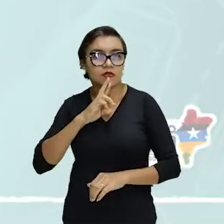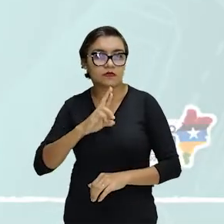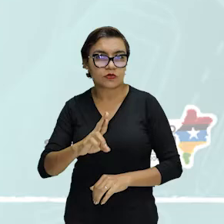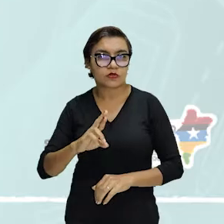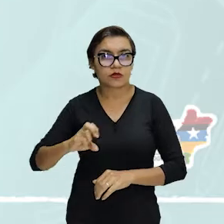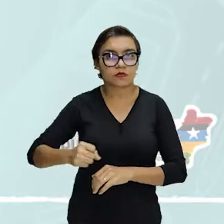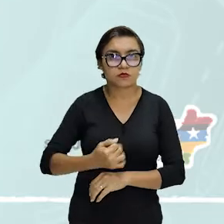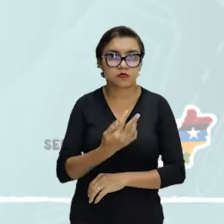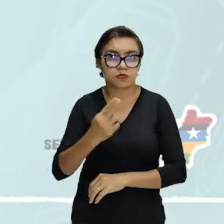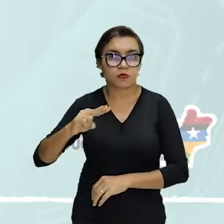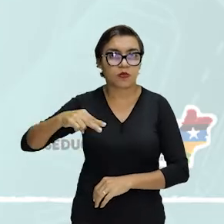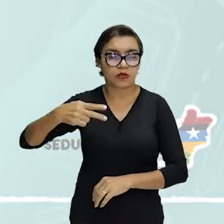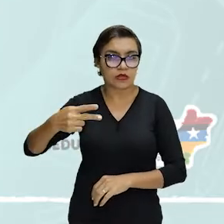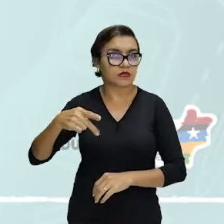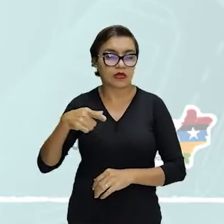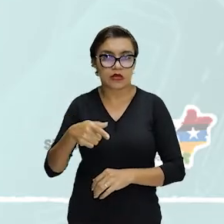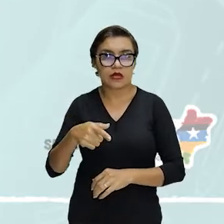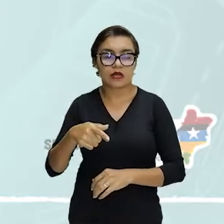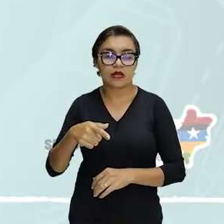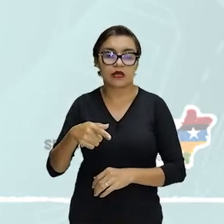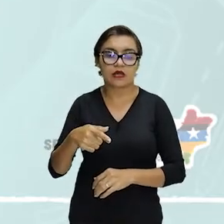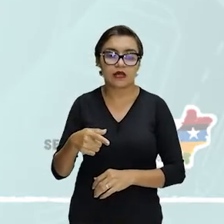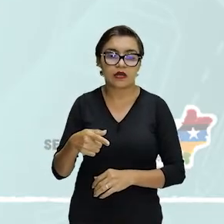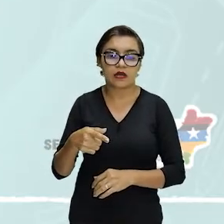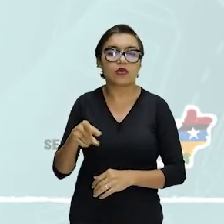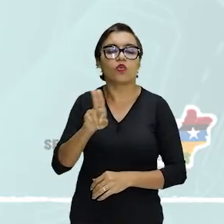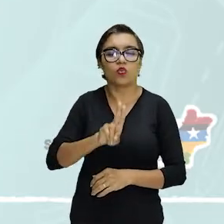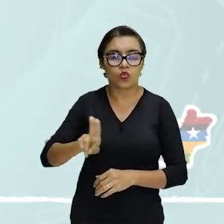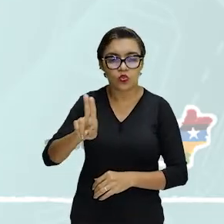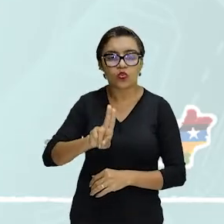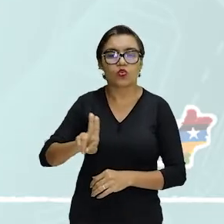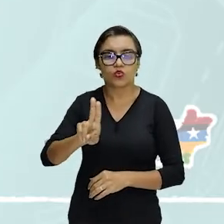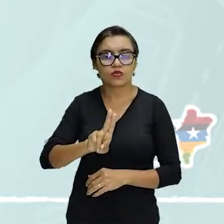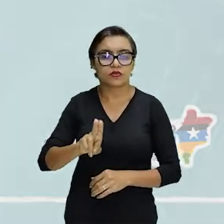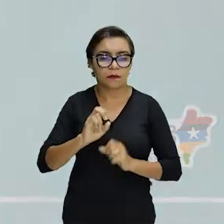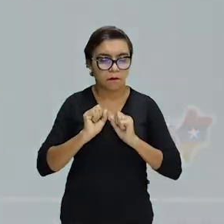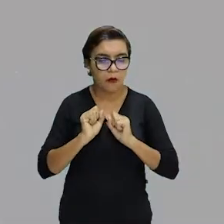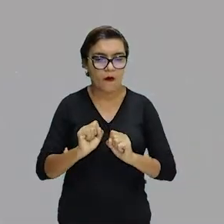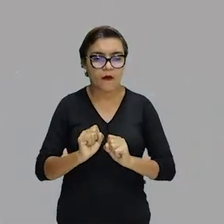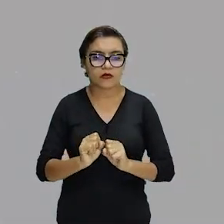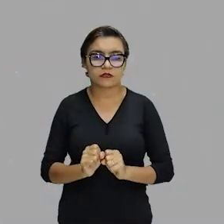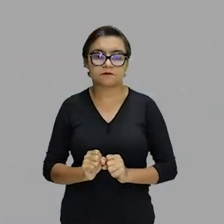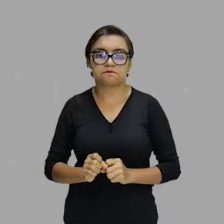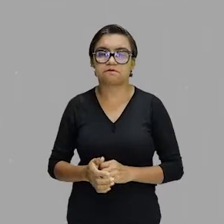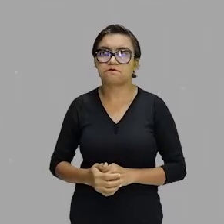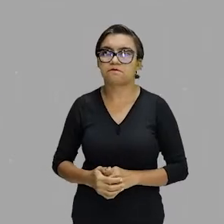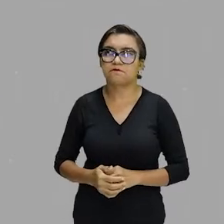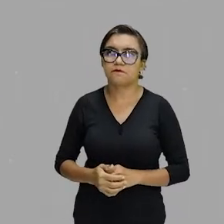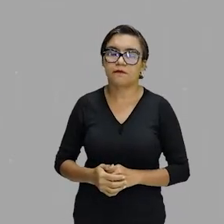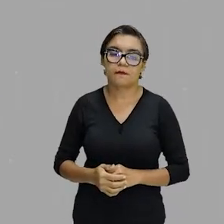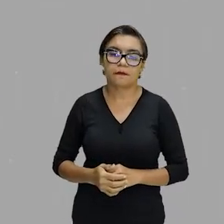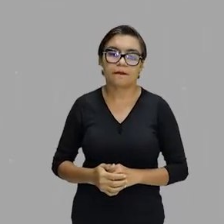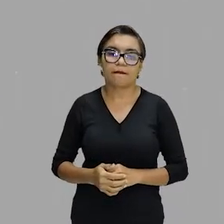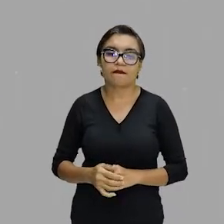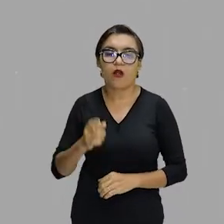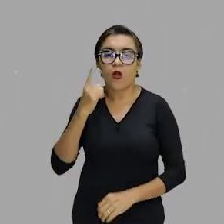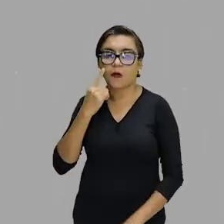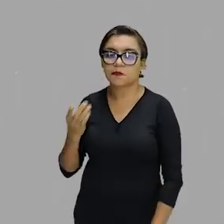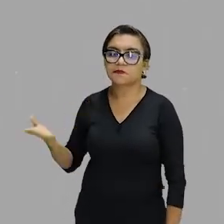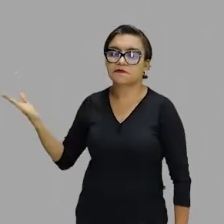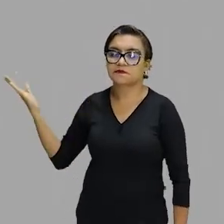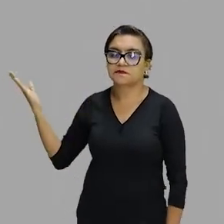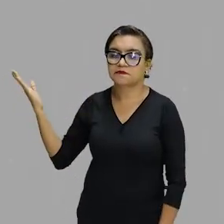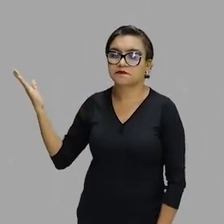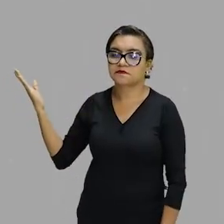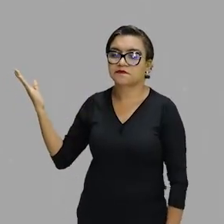potência, tá? Porque ela não vai interferir na minha escrita posterior, tá? Então, aqui, ó, 2 sobre 1 ao quadrado ficou 4